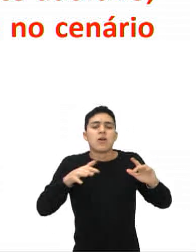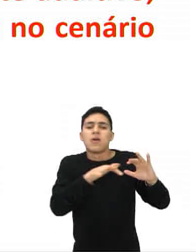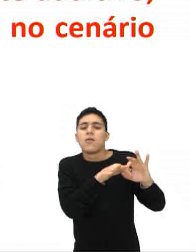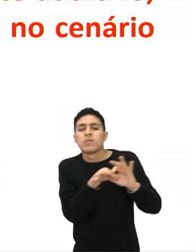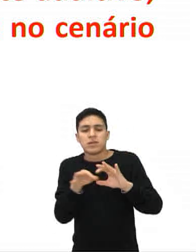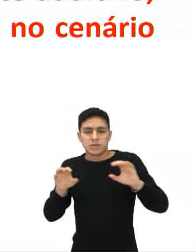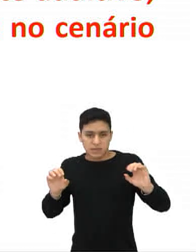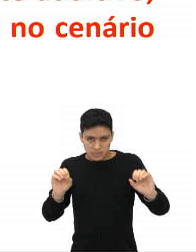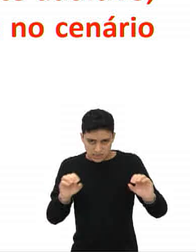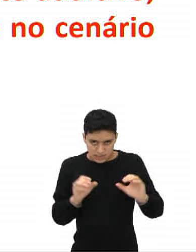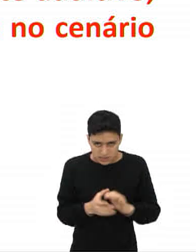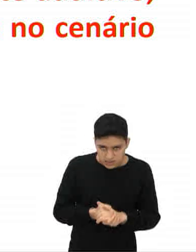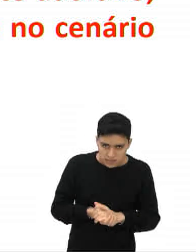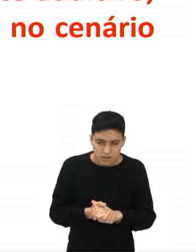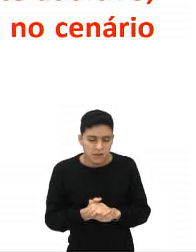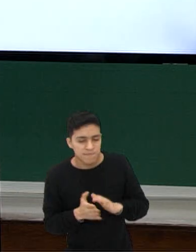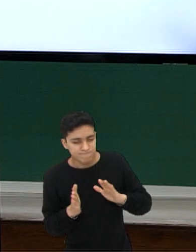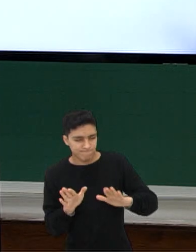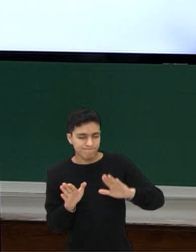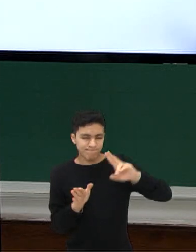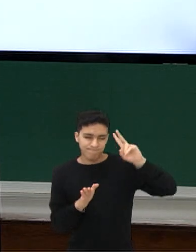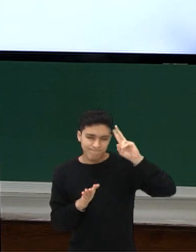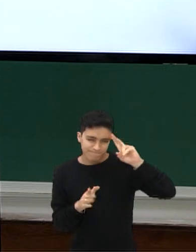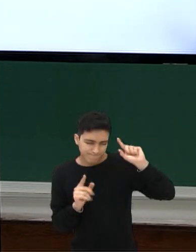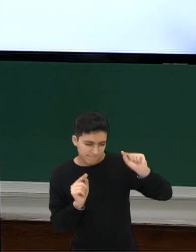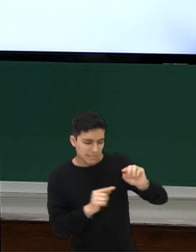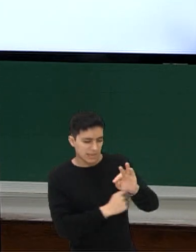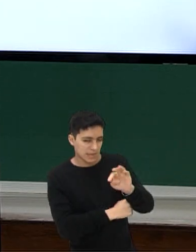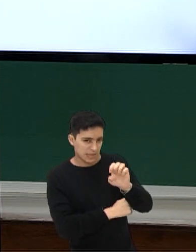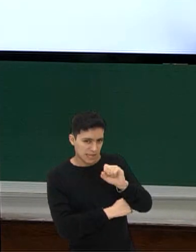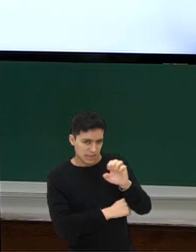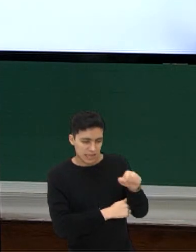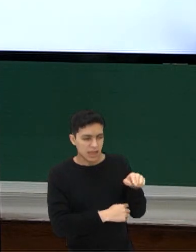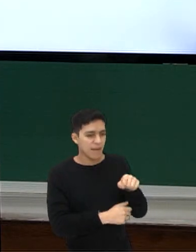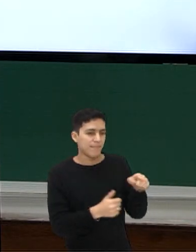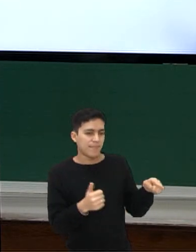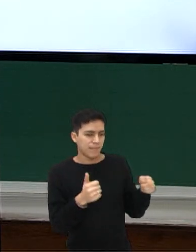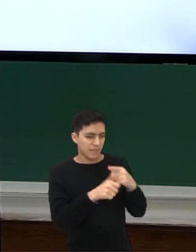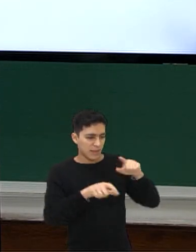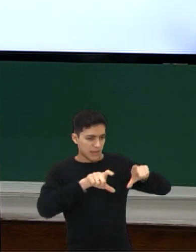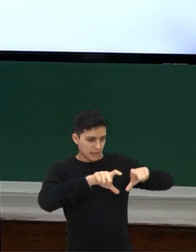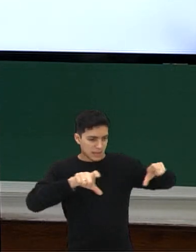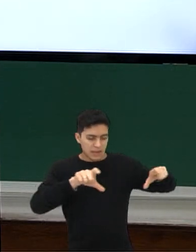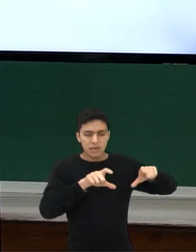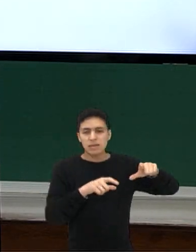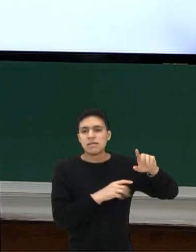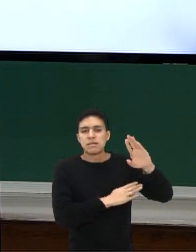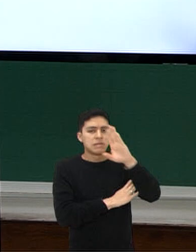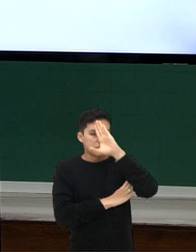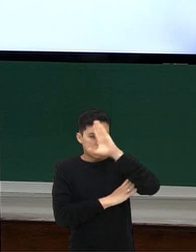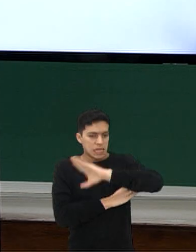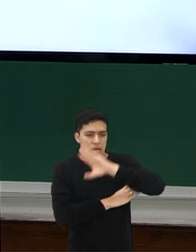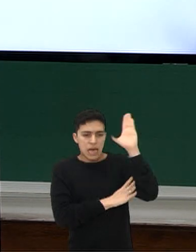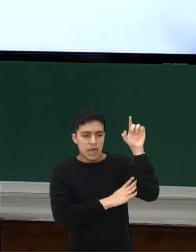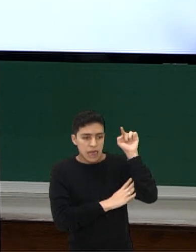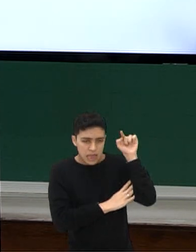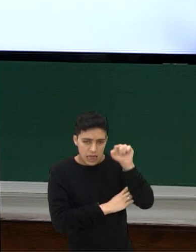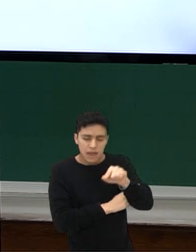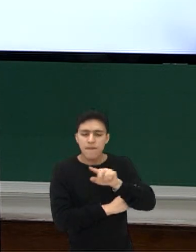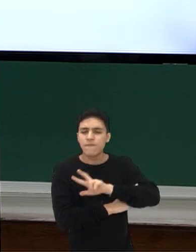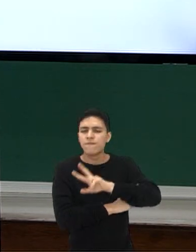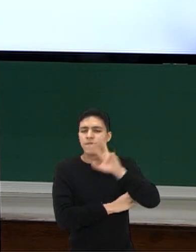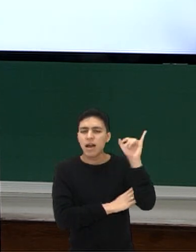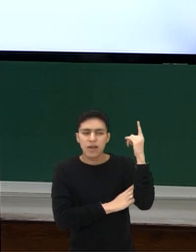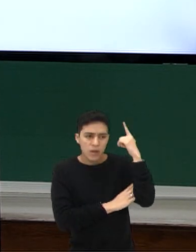educativo. Lembrando, então, que a tese fica ali no primeiro parágrafo, e ela é muito importante porque é dali que você